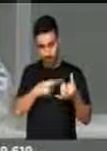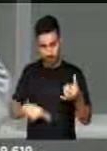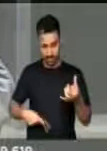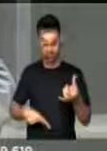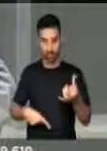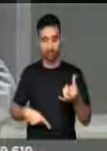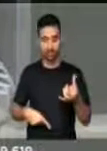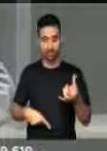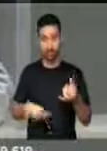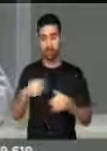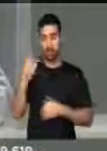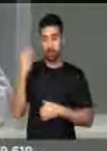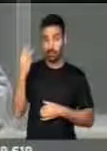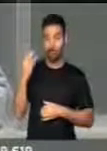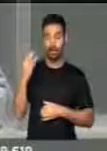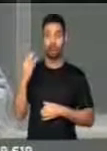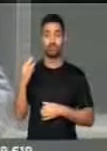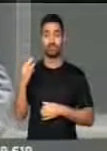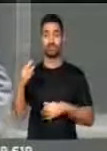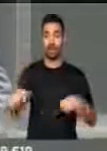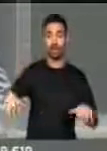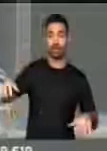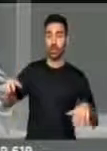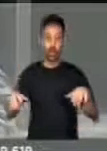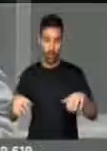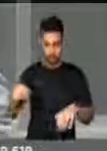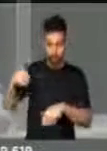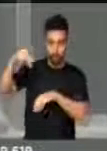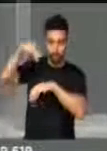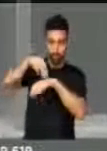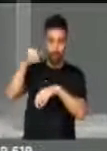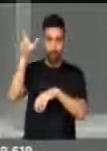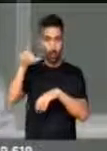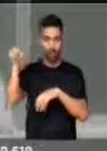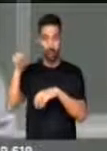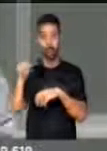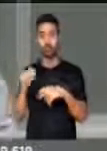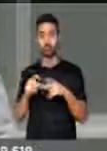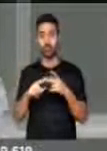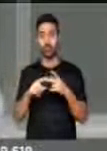República, 3 astronautas que pisaram na Lua, os prêmios Nobel,